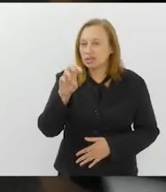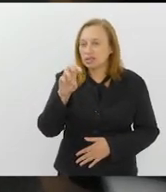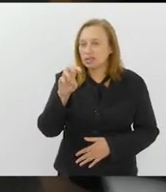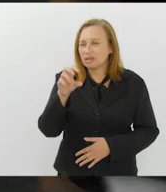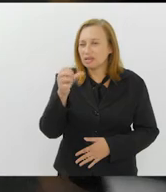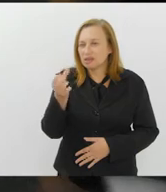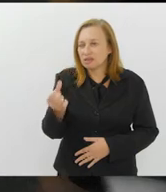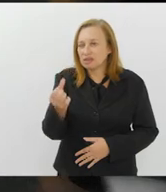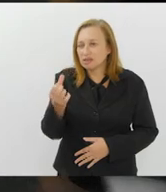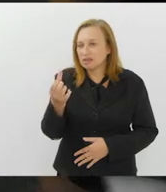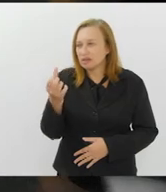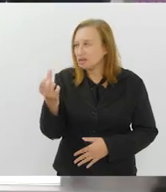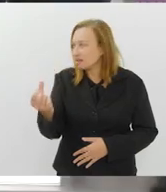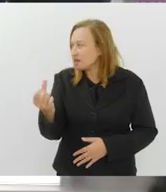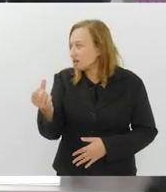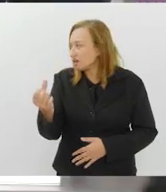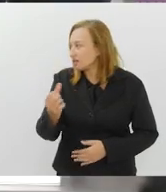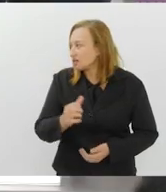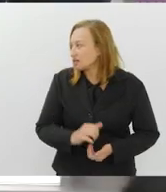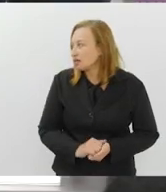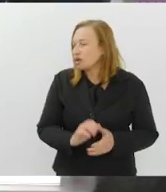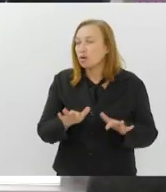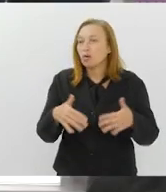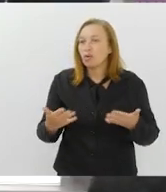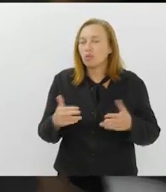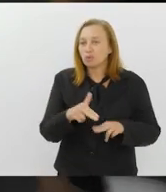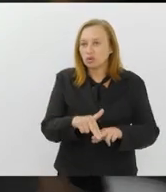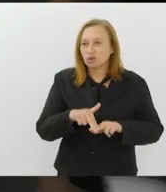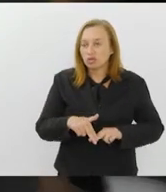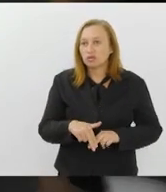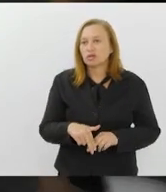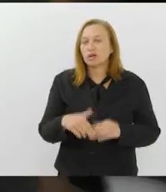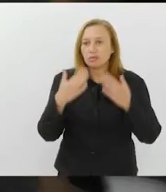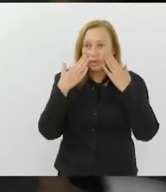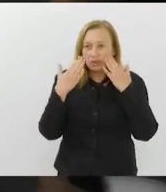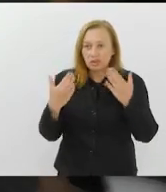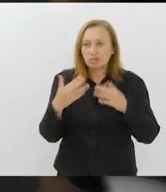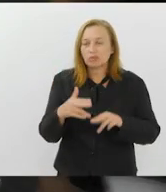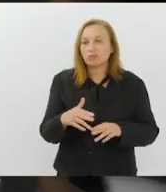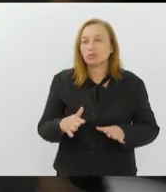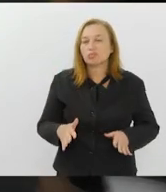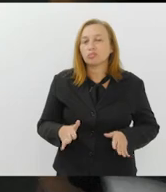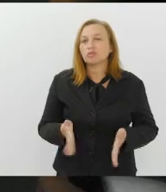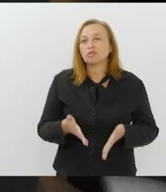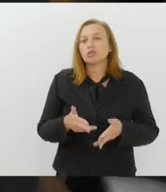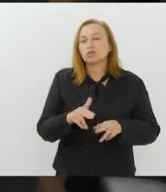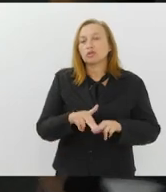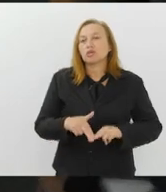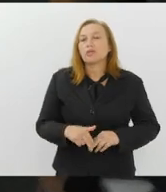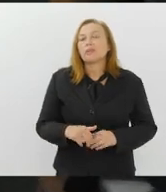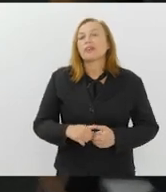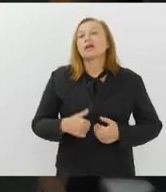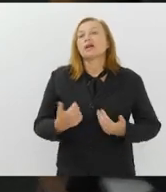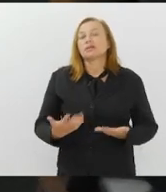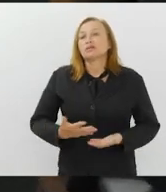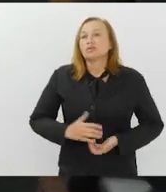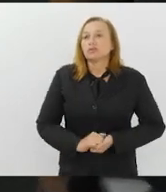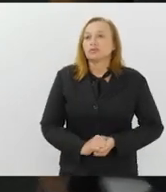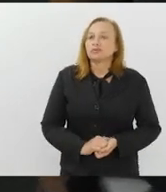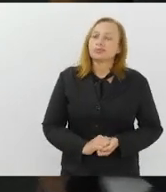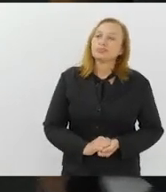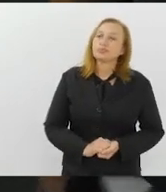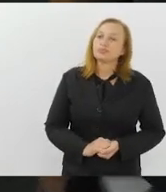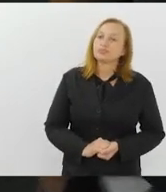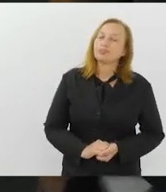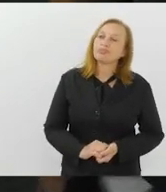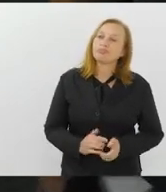beneficiários. E qual o motivo? Na soma. E qual motivo? Nós apresentamos por motivação. Então, essas motivações ficaram conforme